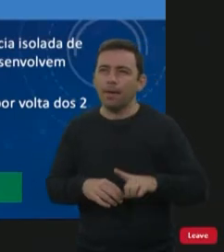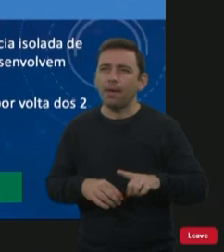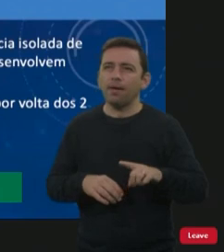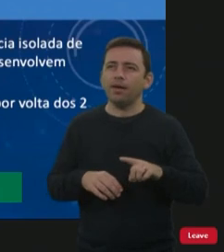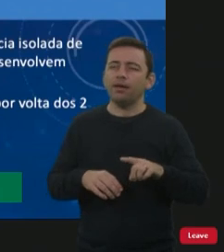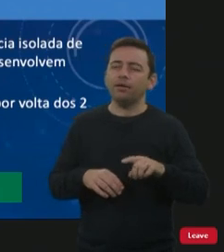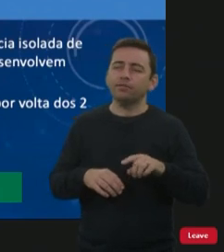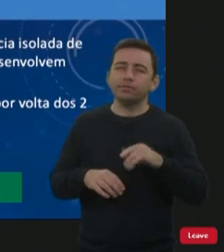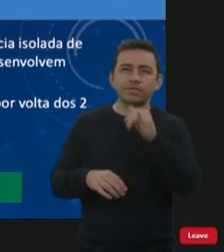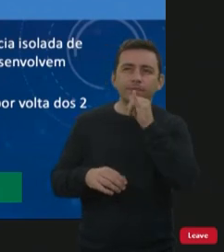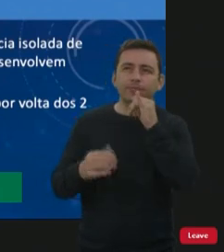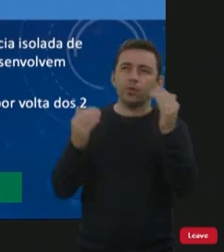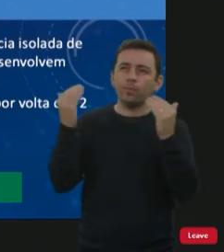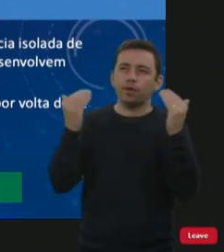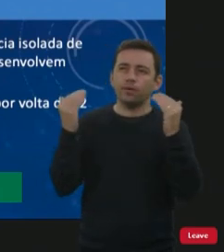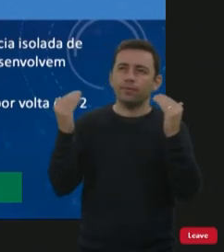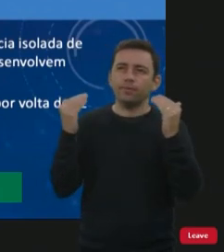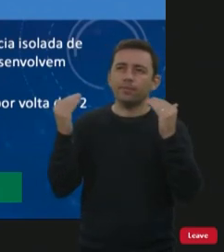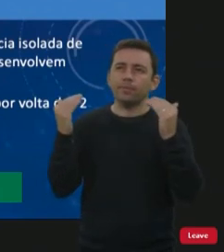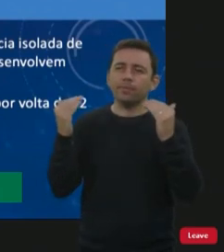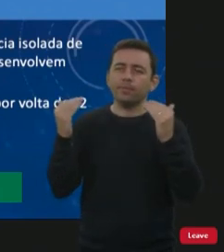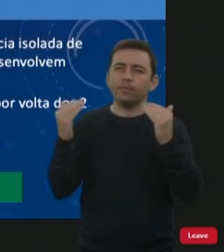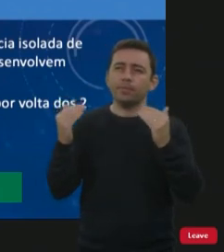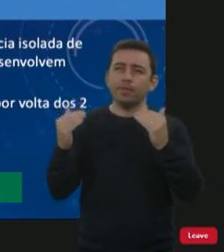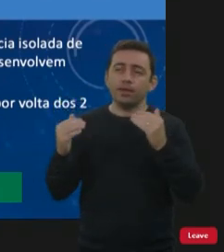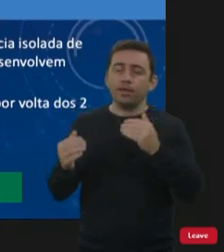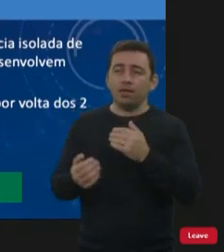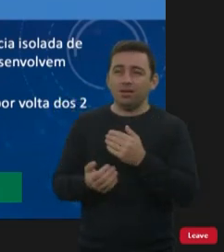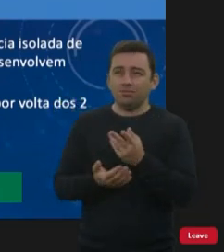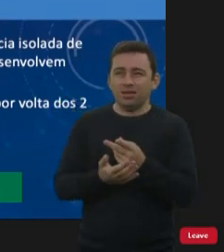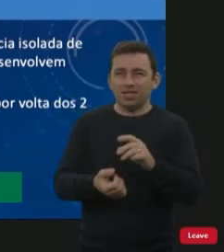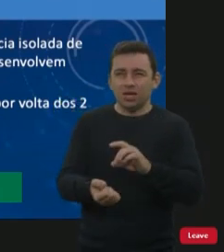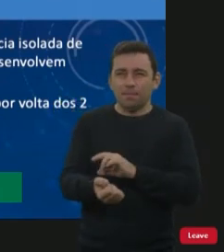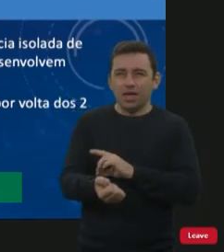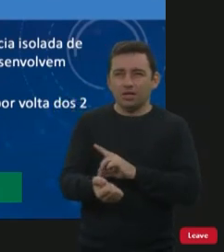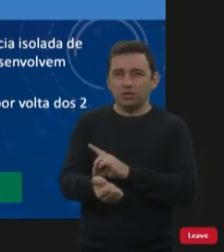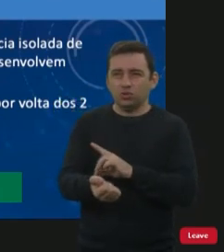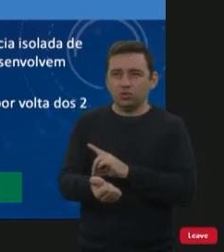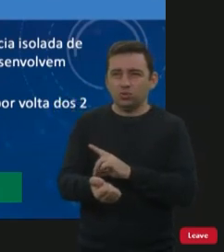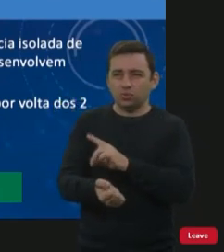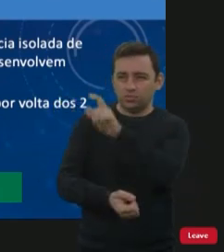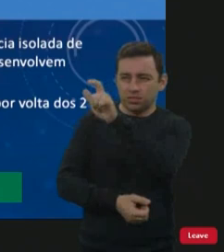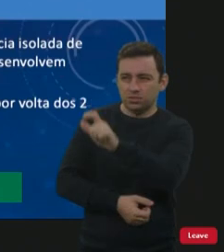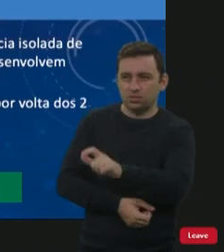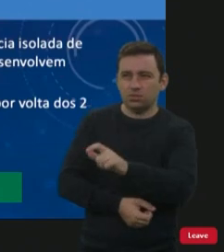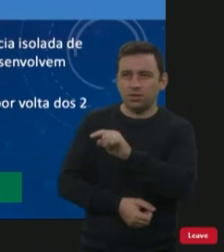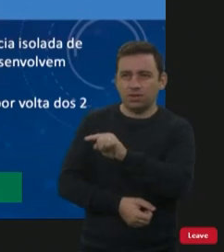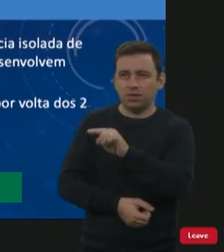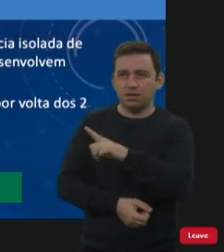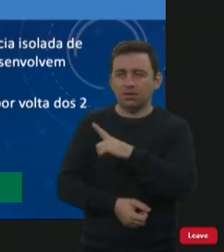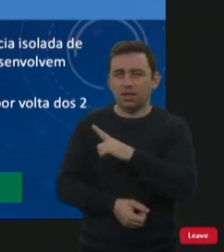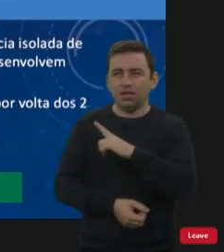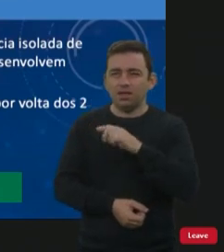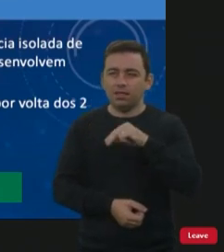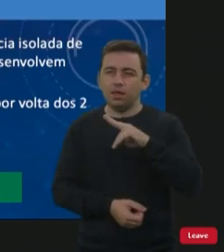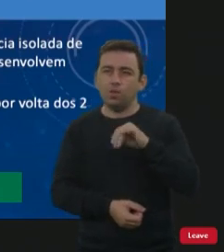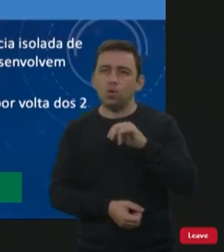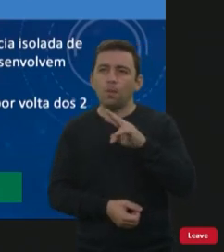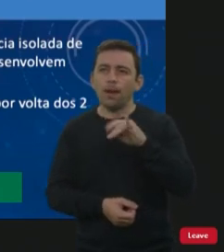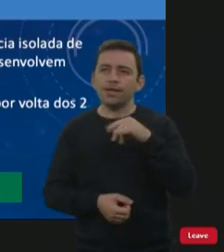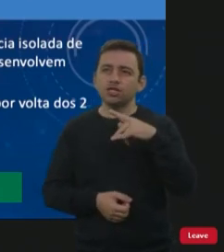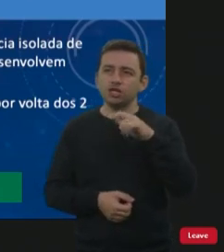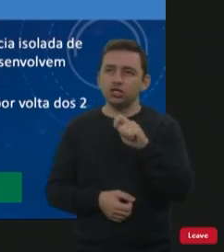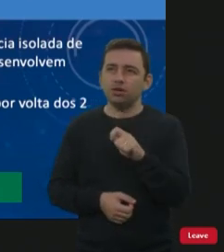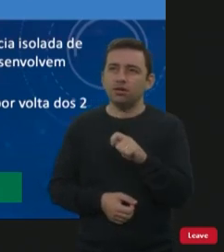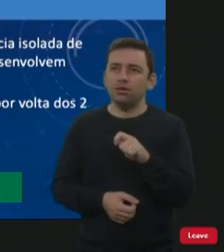um paralelo, como a gente vê no paciente diabético, né? Que vai tendo a neuropatia diabética com o passar dos anos, a gente pode ter